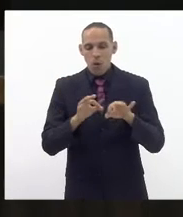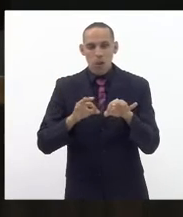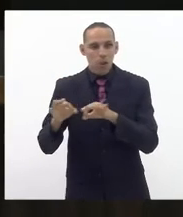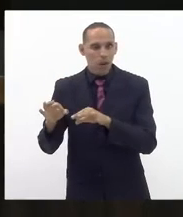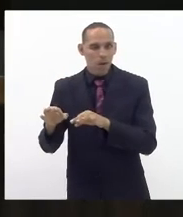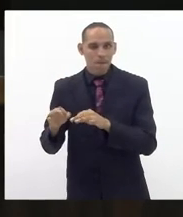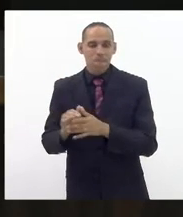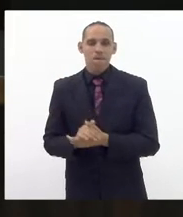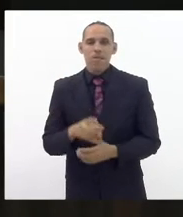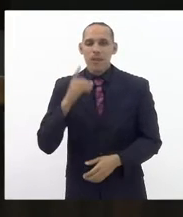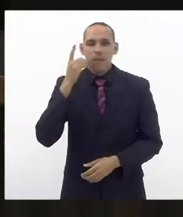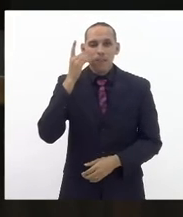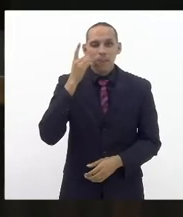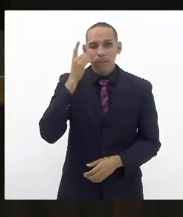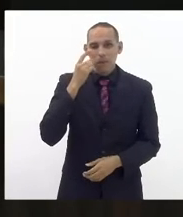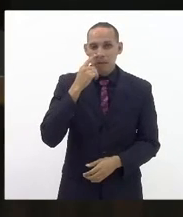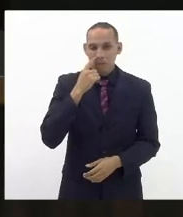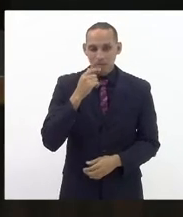deputado